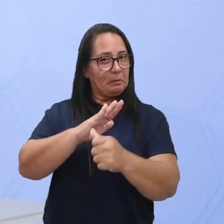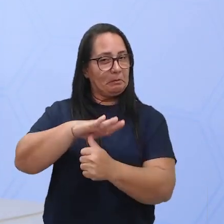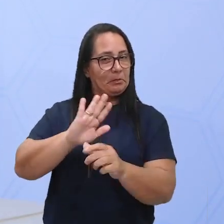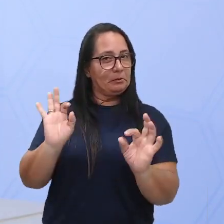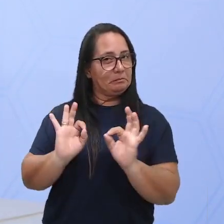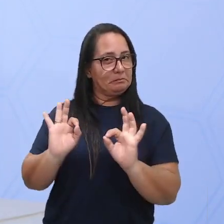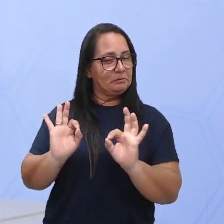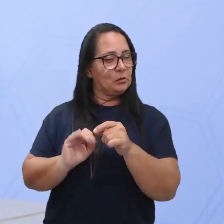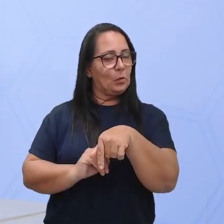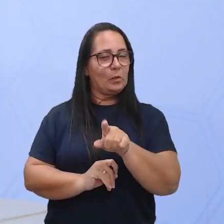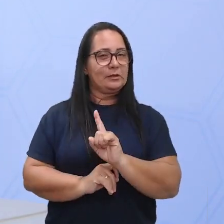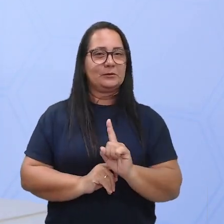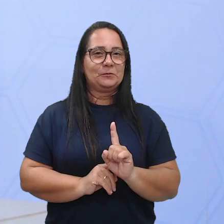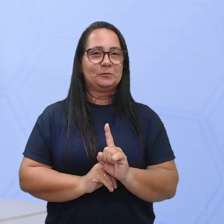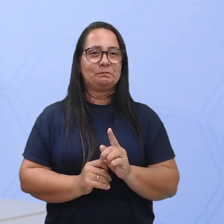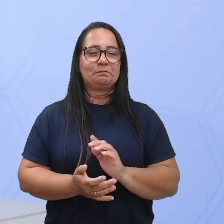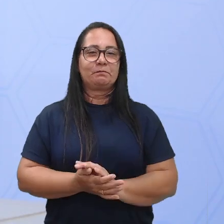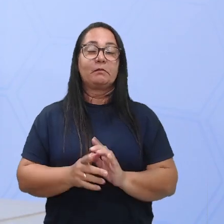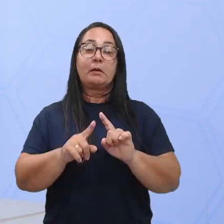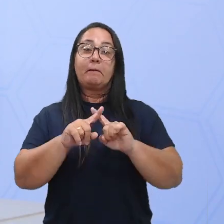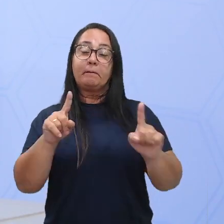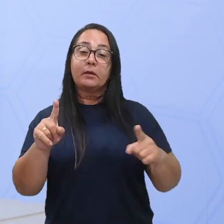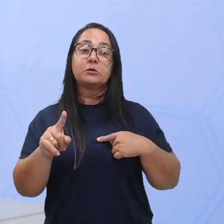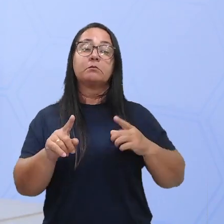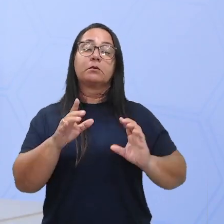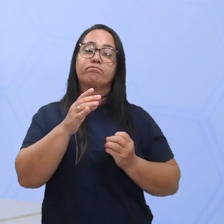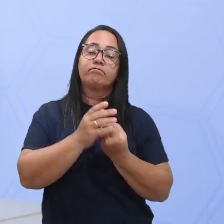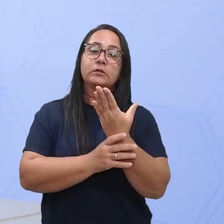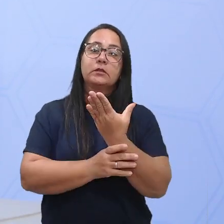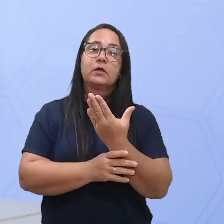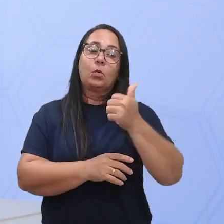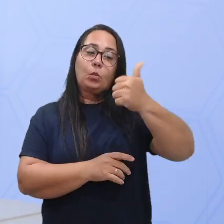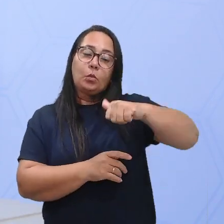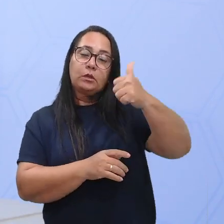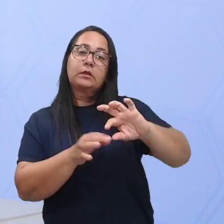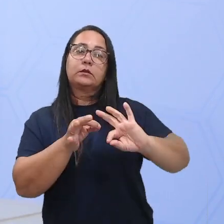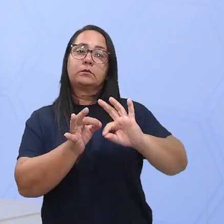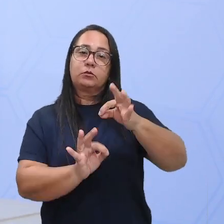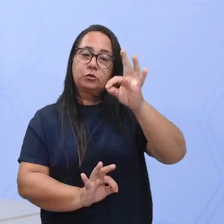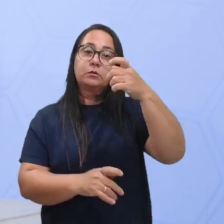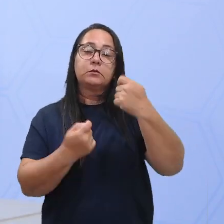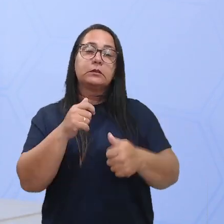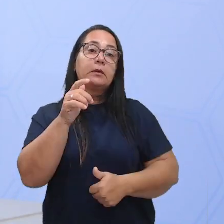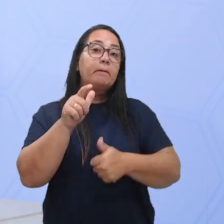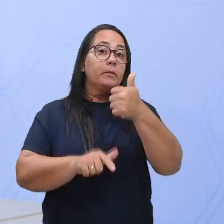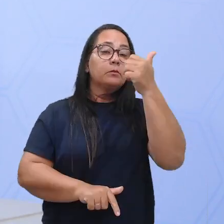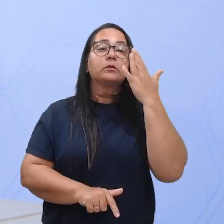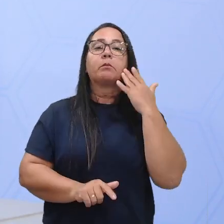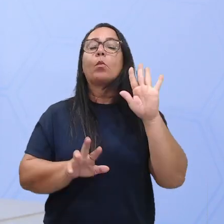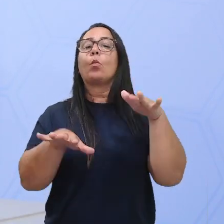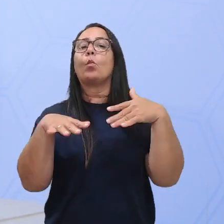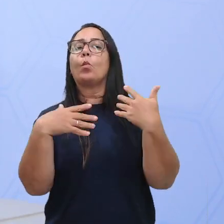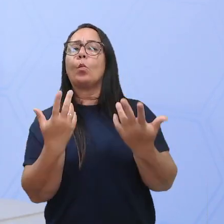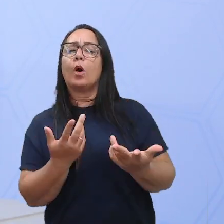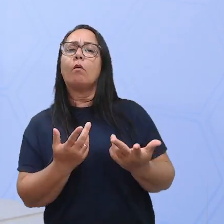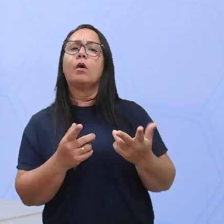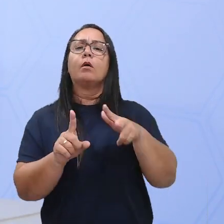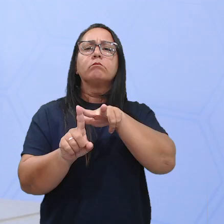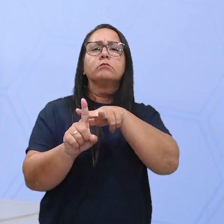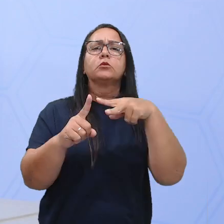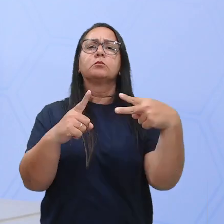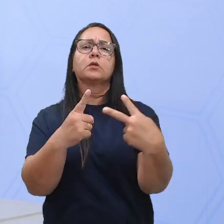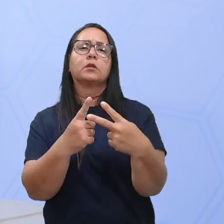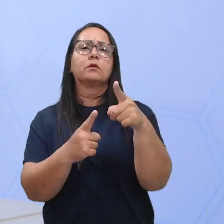Não, não é isso. Veja, para realizar a análise do discurso, você primeiro precisa definir qual é a perspectiva discursiva que você irá